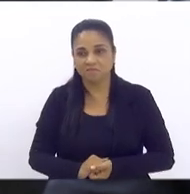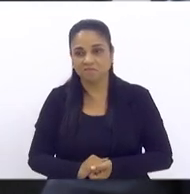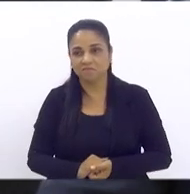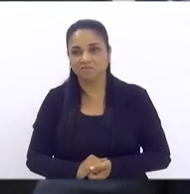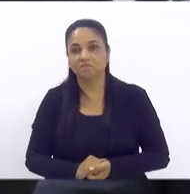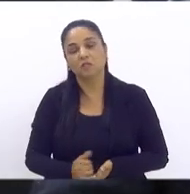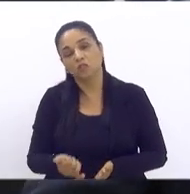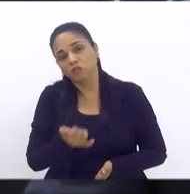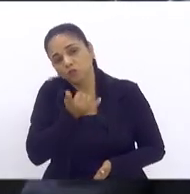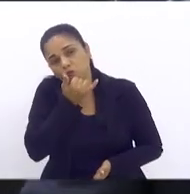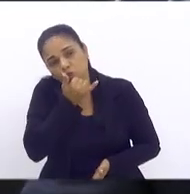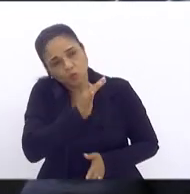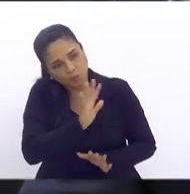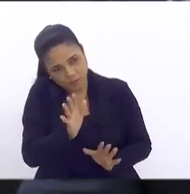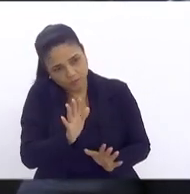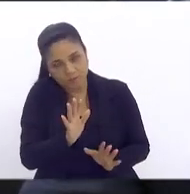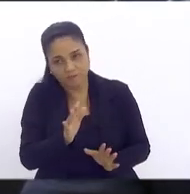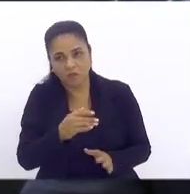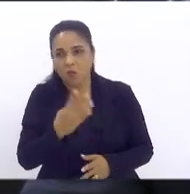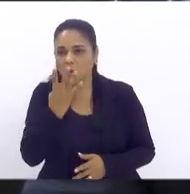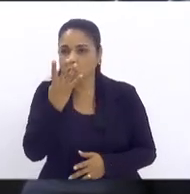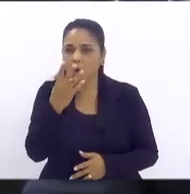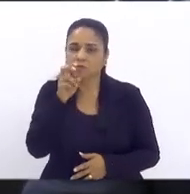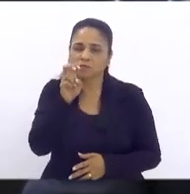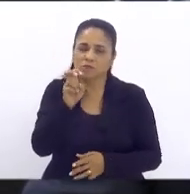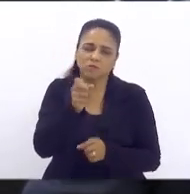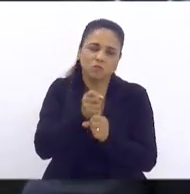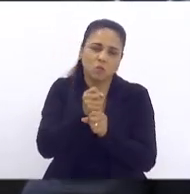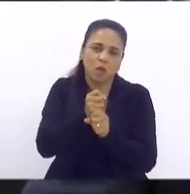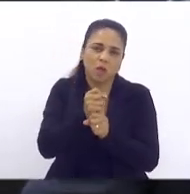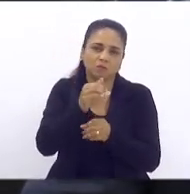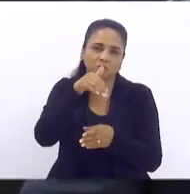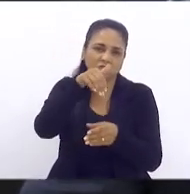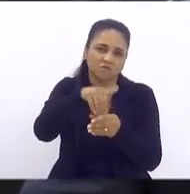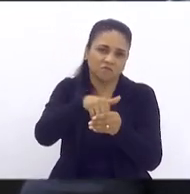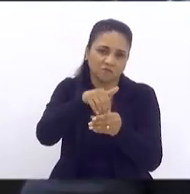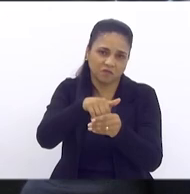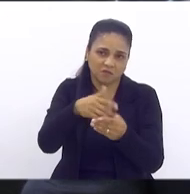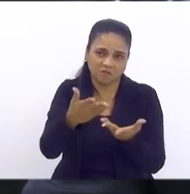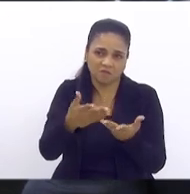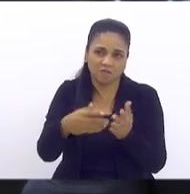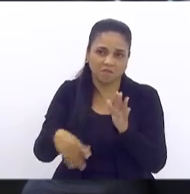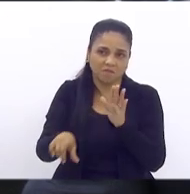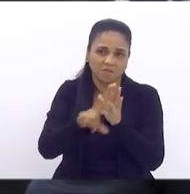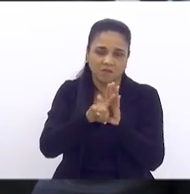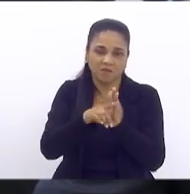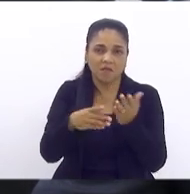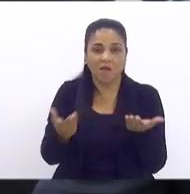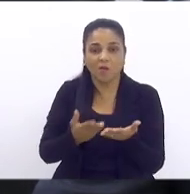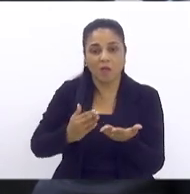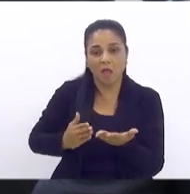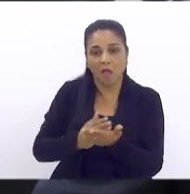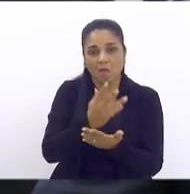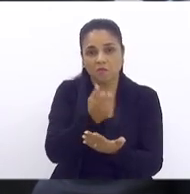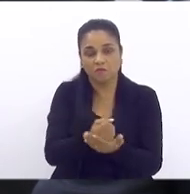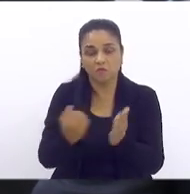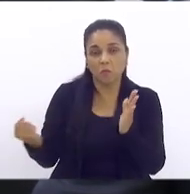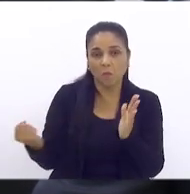Peço até desculpa, né? Porque demora 4, 5 anos, às vezes, uma matéria para ser votada em Brasília. Agora que aprovamos a questão do marco,